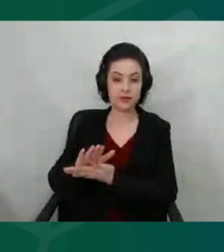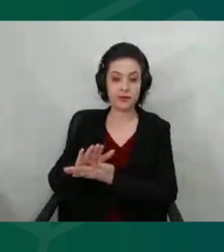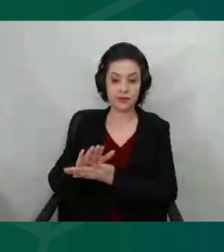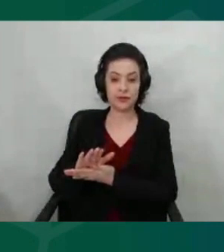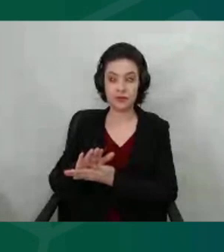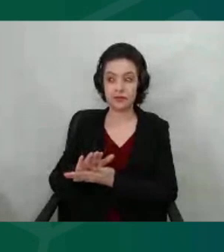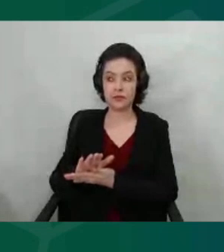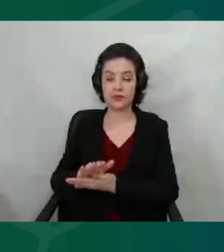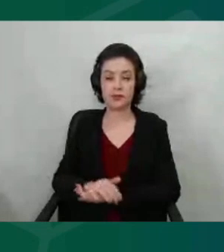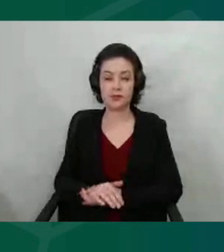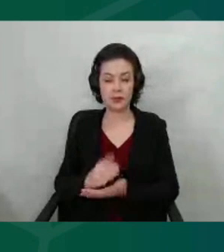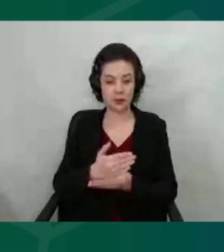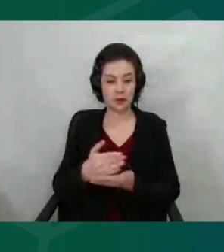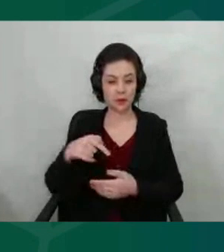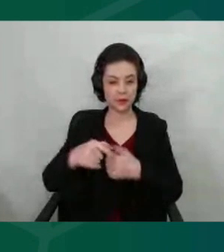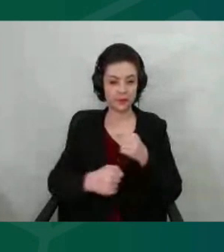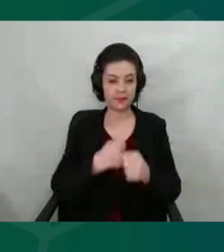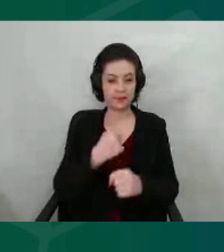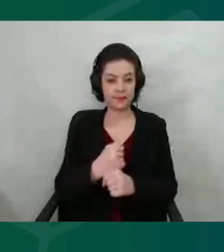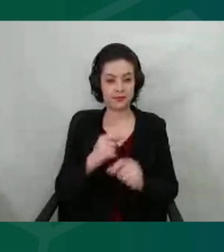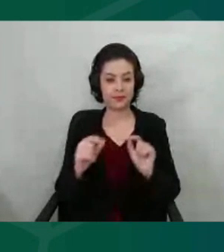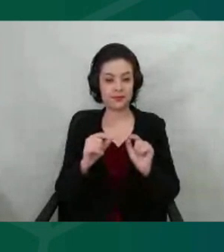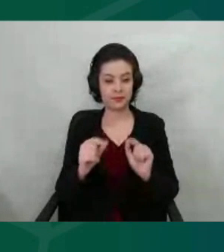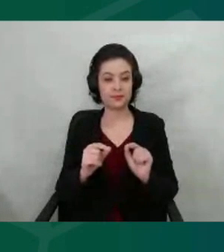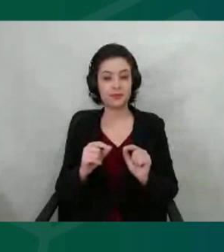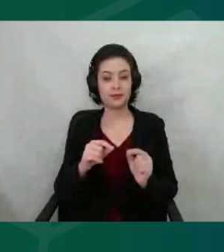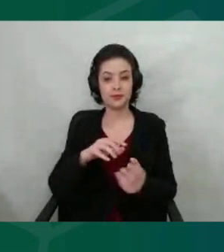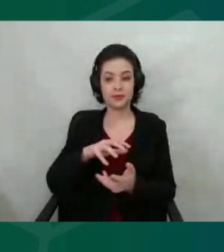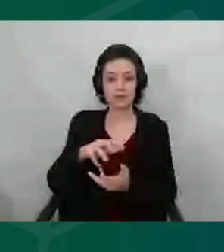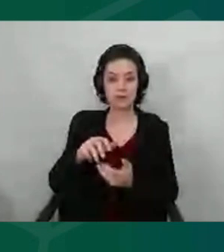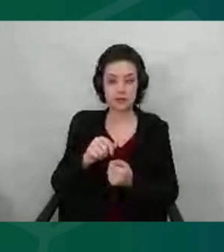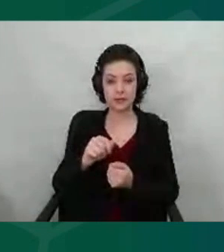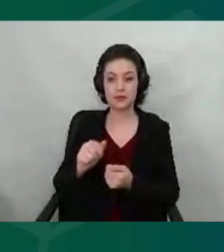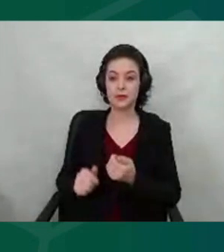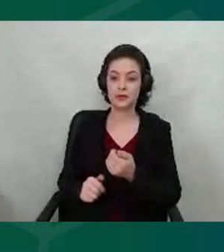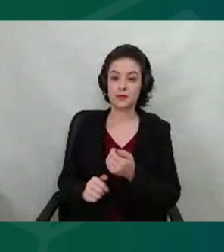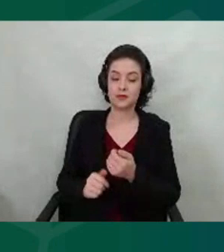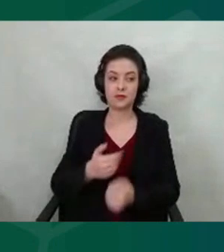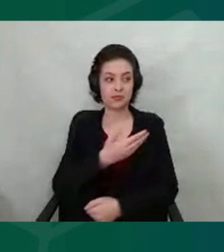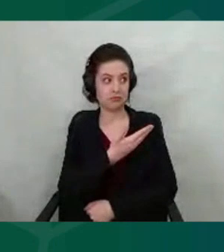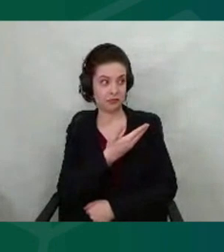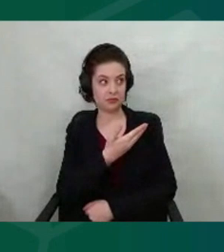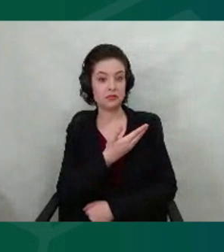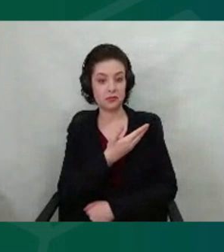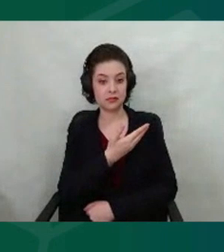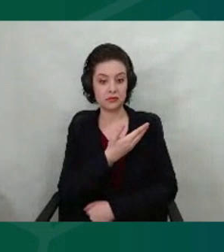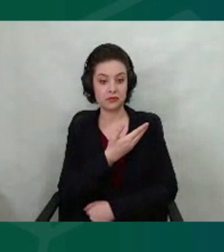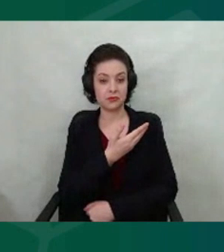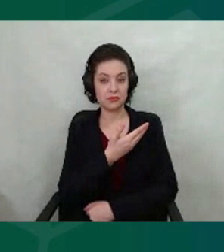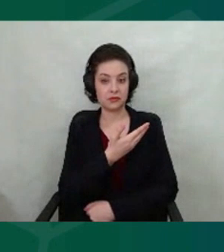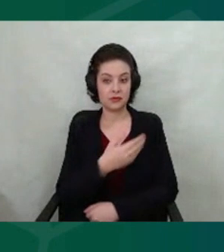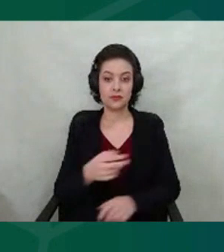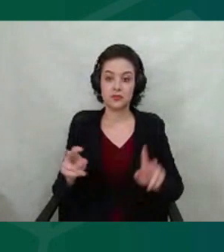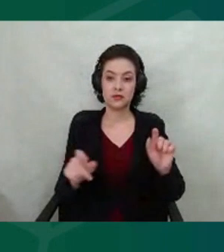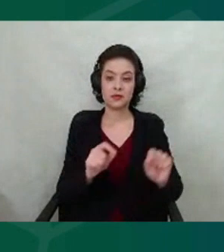no início desse ano, no International Journal of Infectious Disease, é com relação à desinfecção, né,